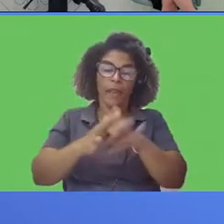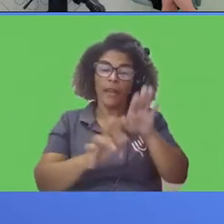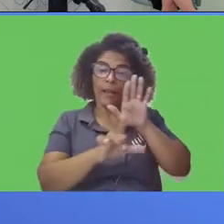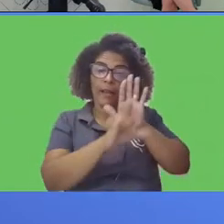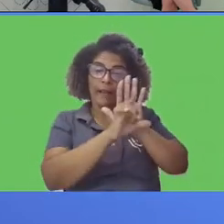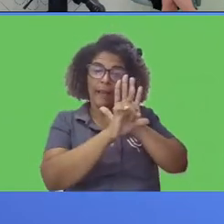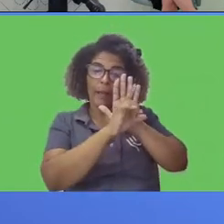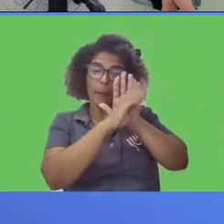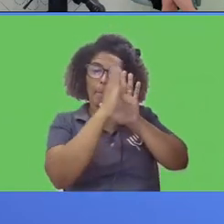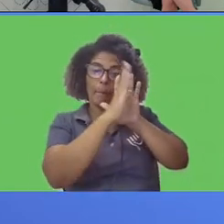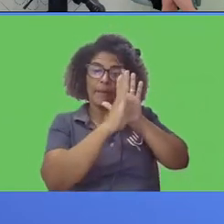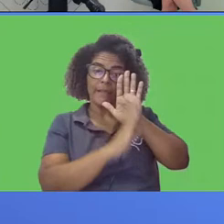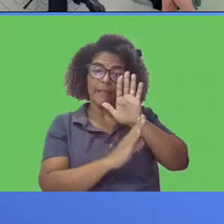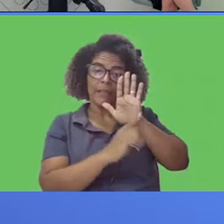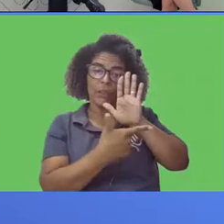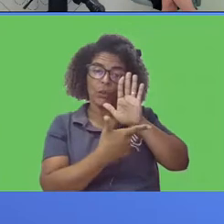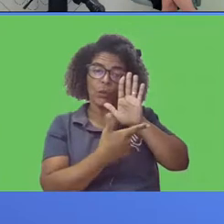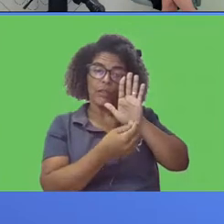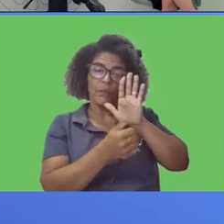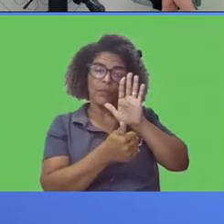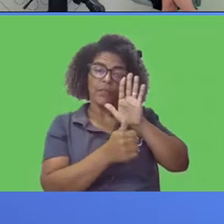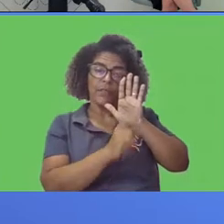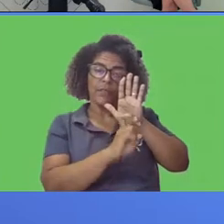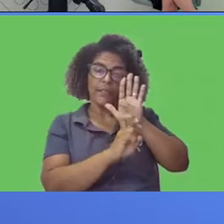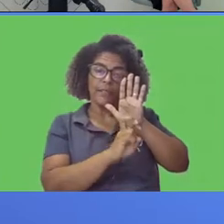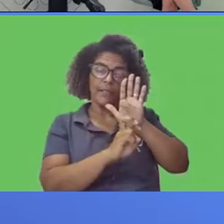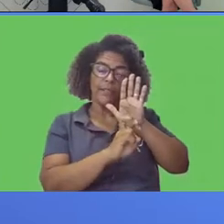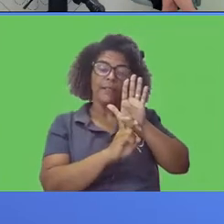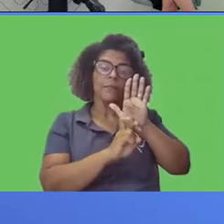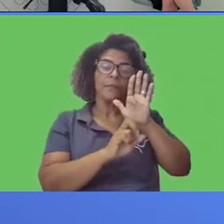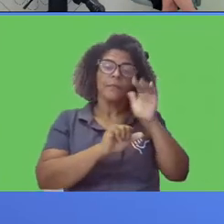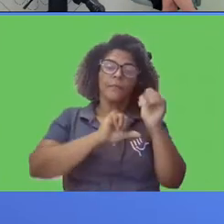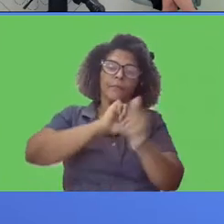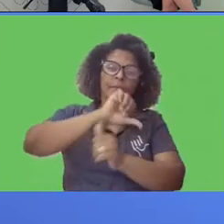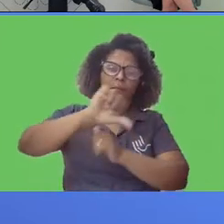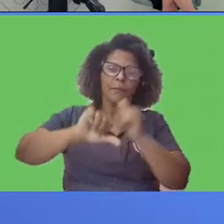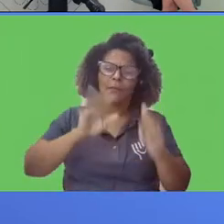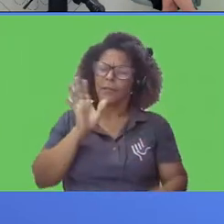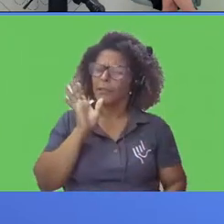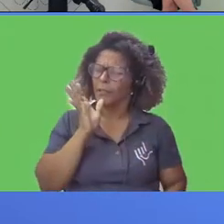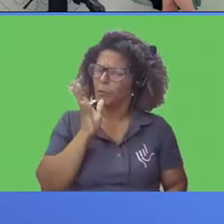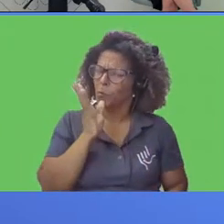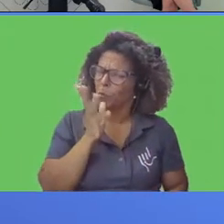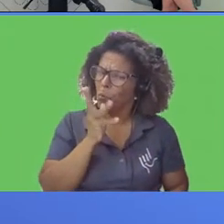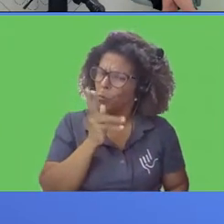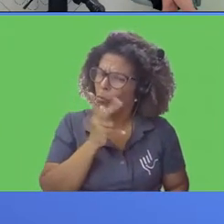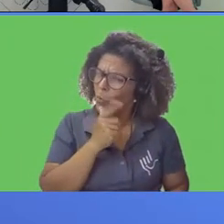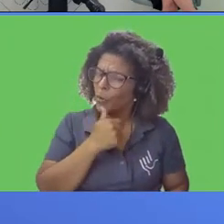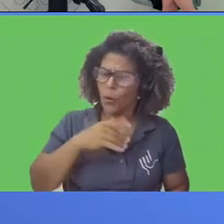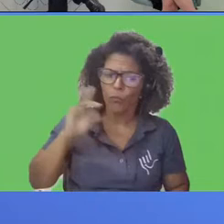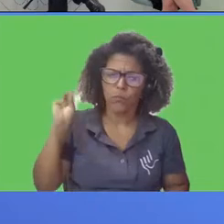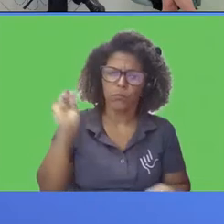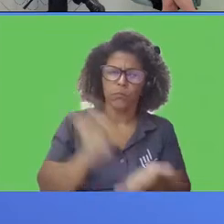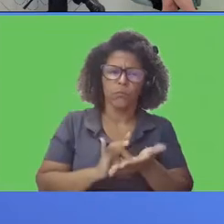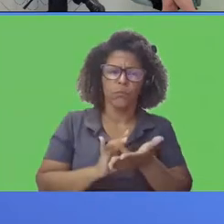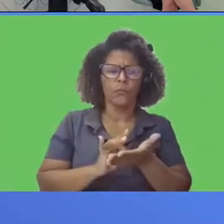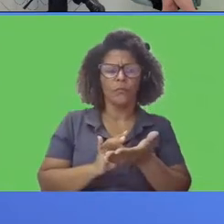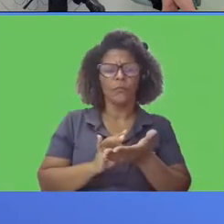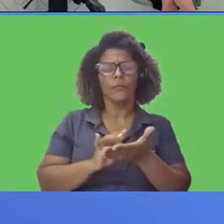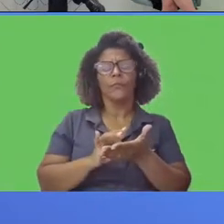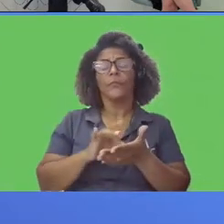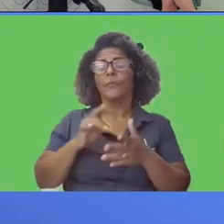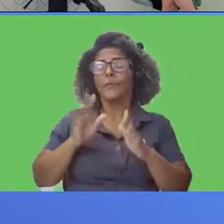de Inclusão de 2015, mas levou muito tempo para esse dispositivo ser regulamentado. Essa